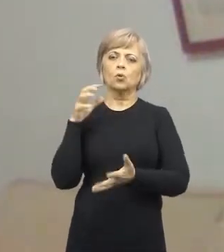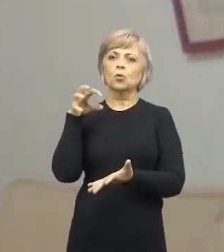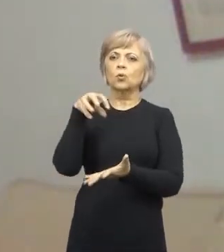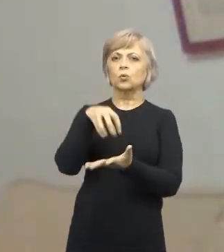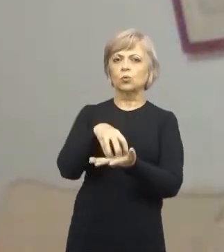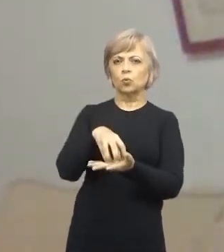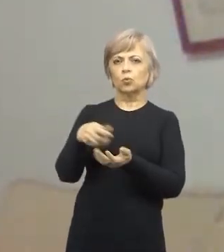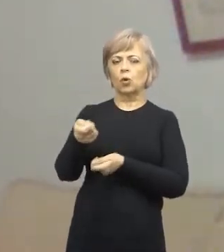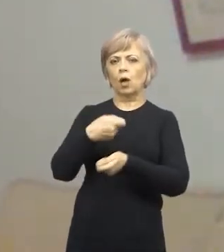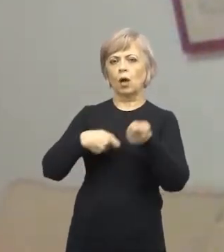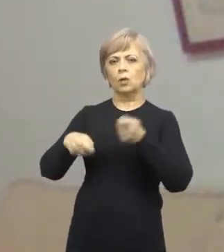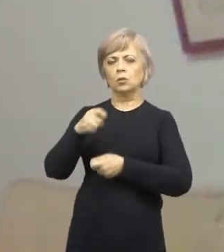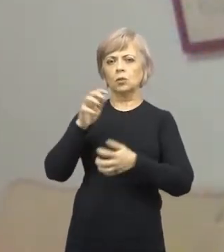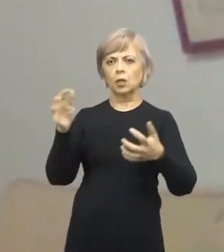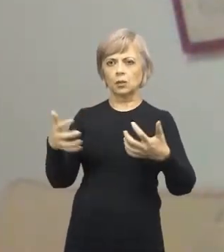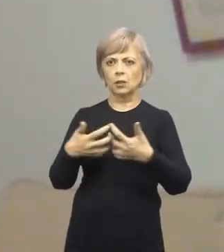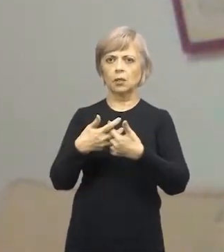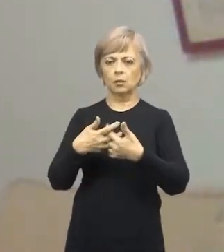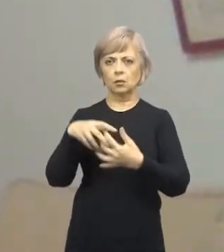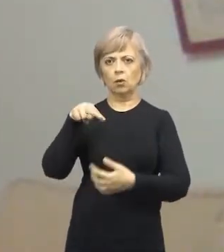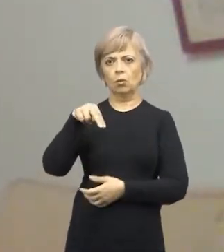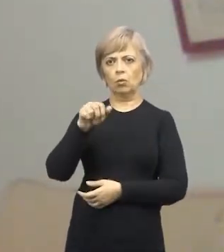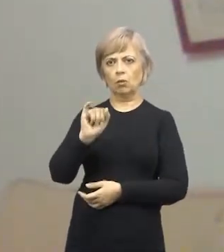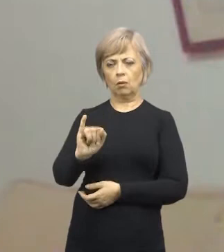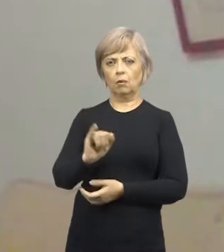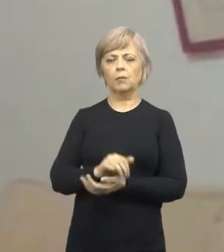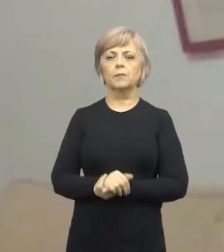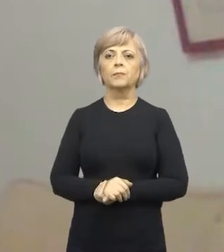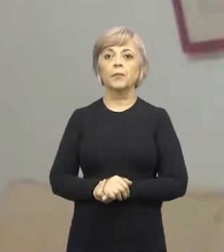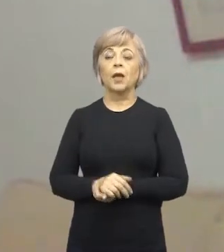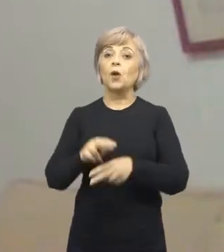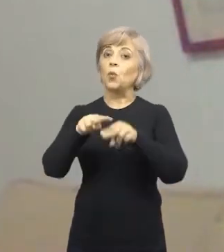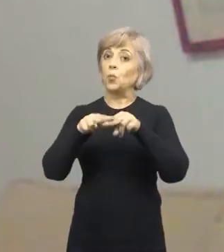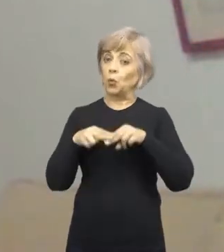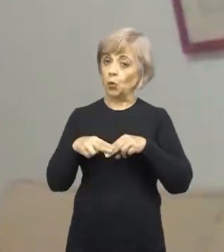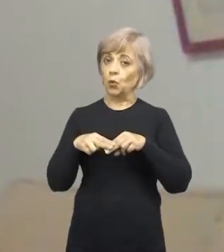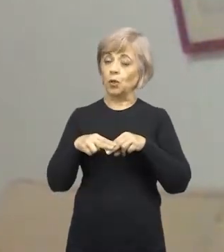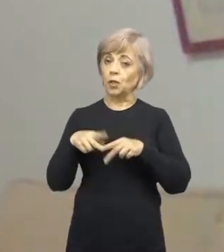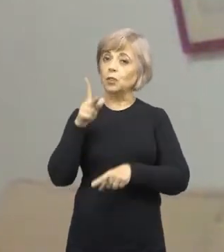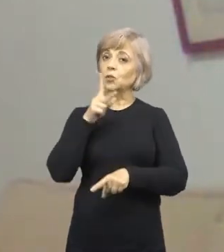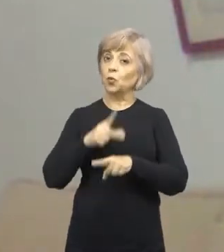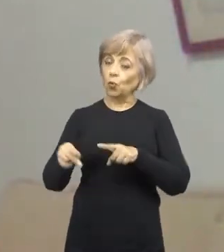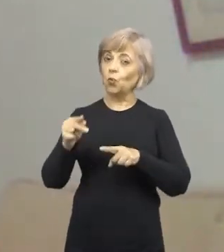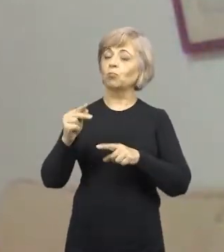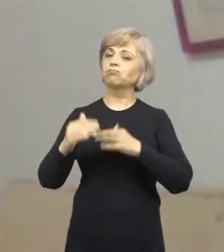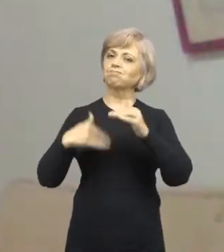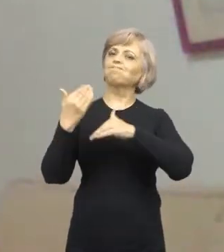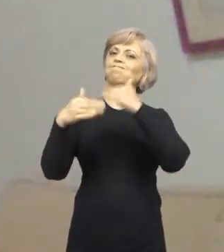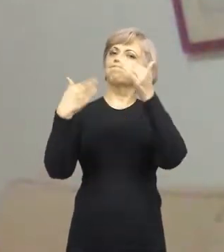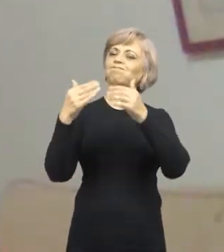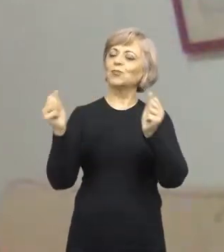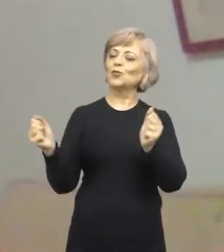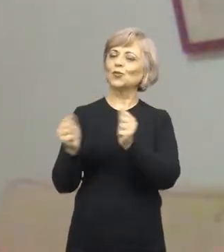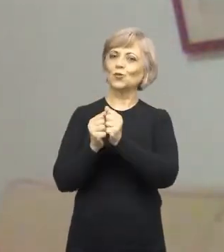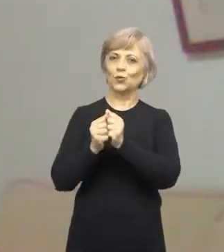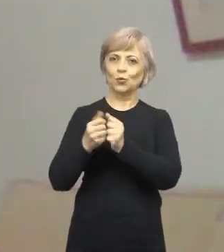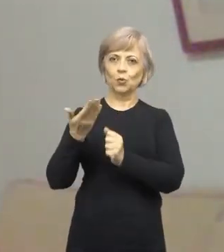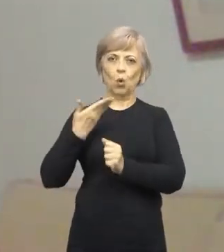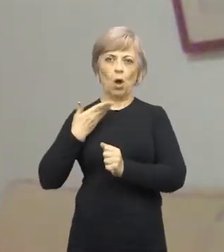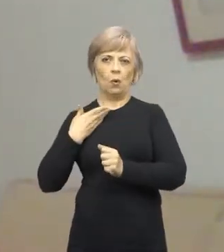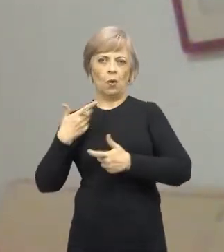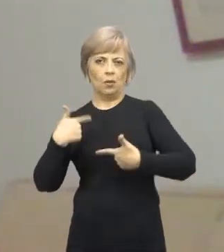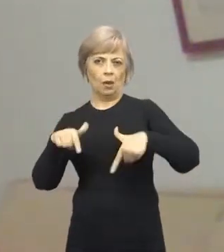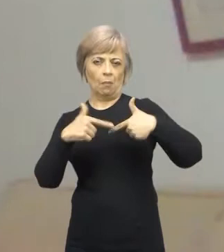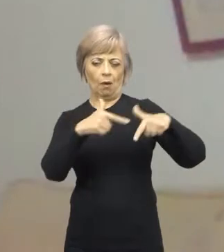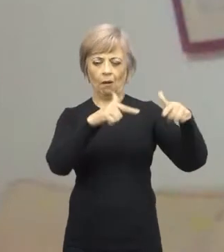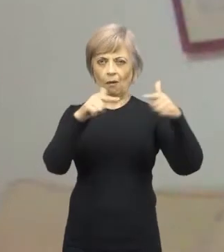núcleo de articulação e integração. E daí o sucesso, inclusive, entre os colegas, dessas articulações